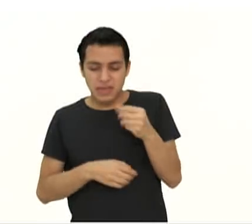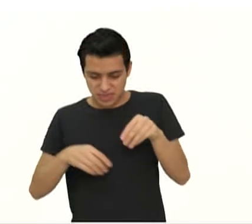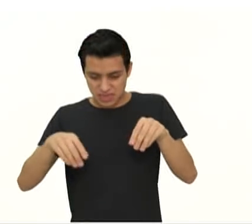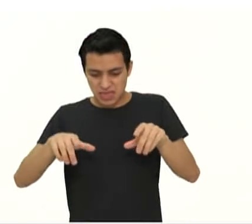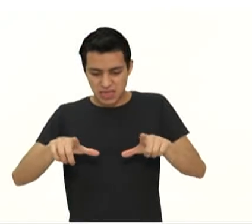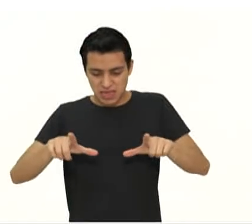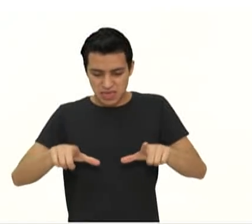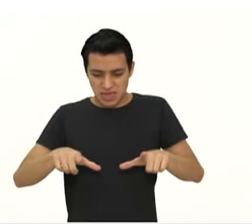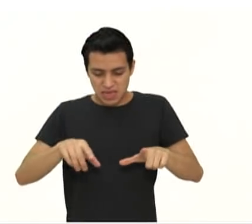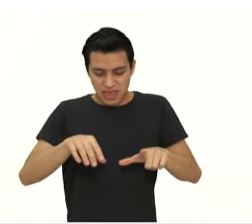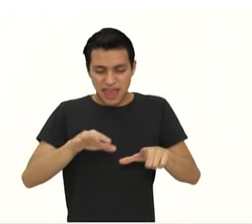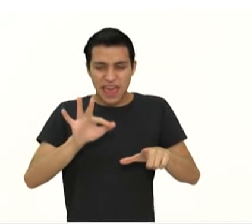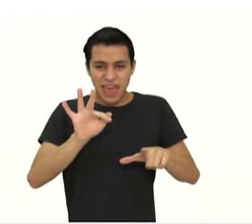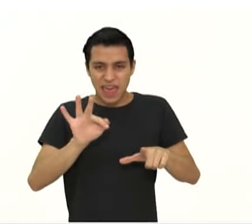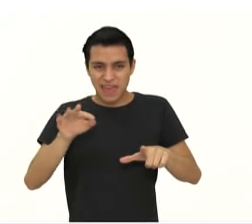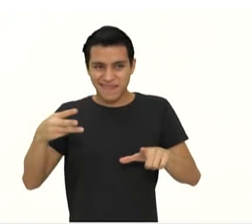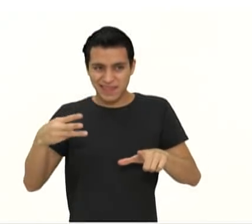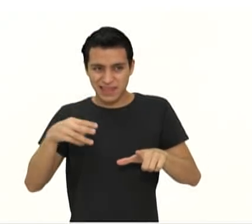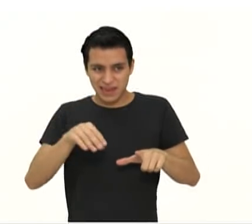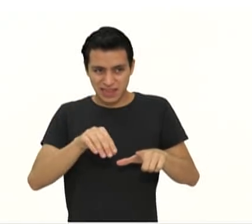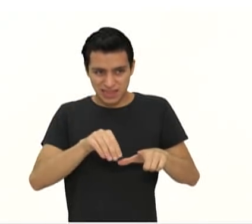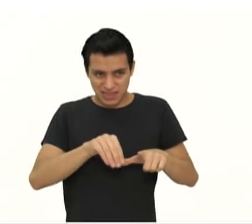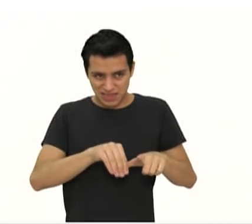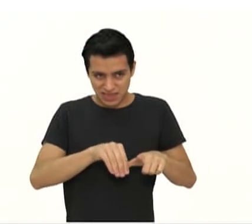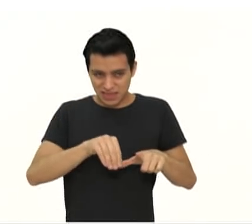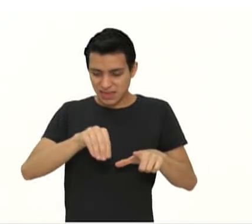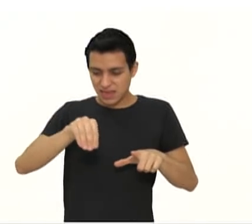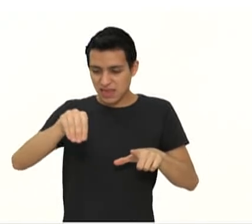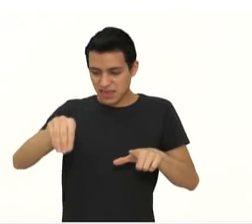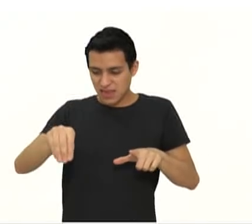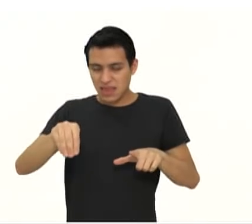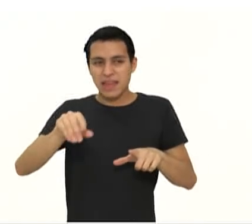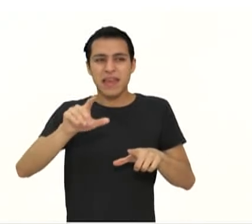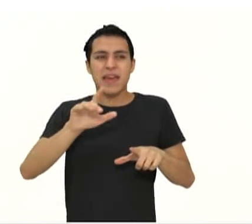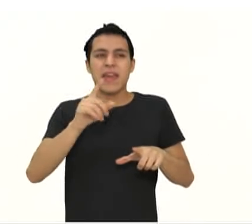na casa F3. Lembra das anotações?